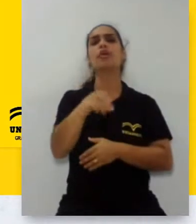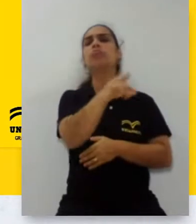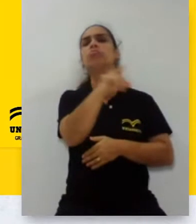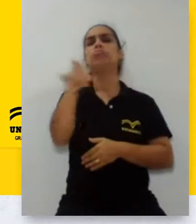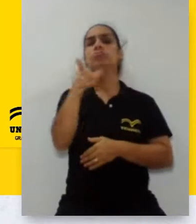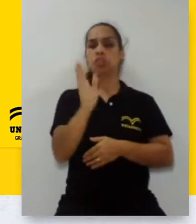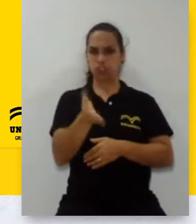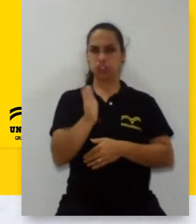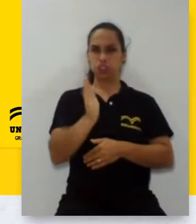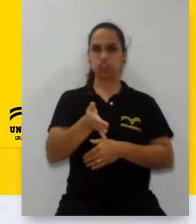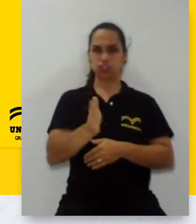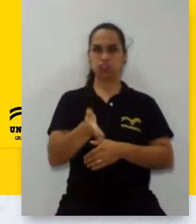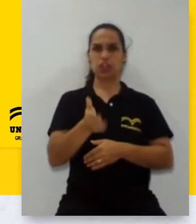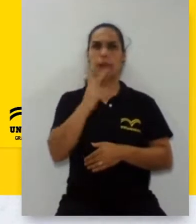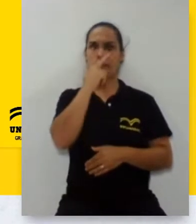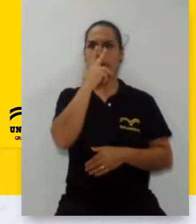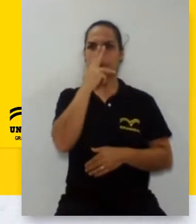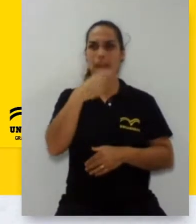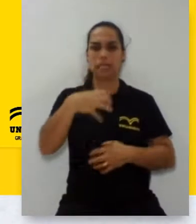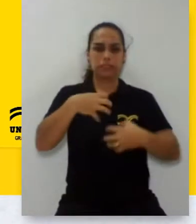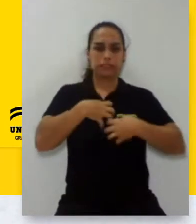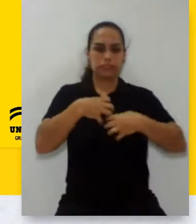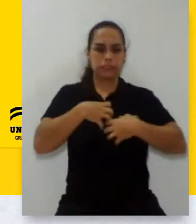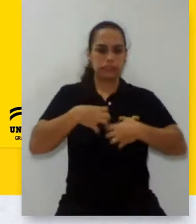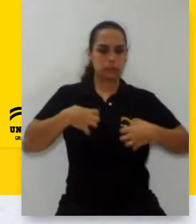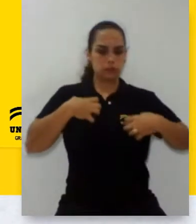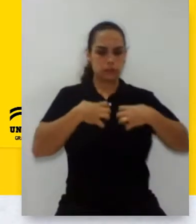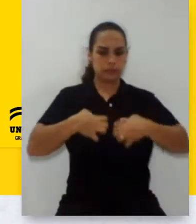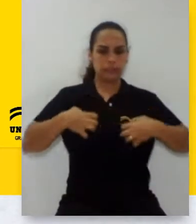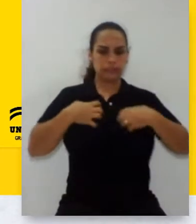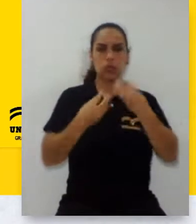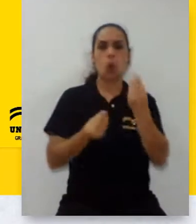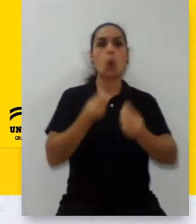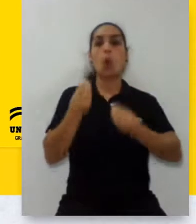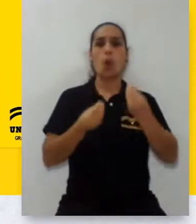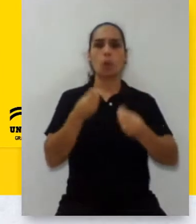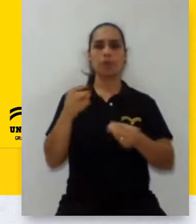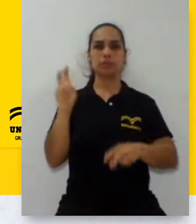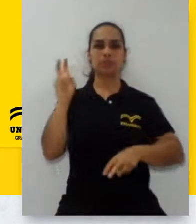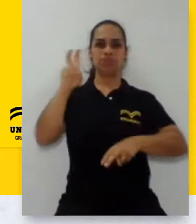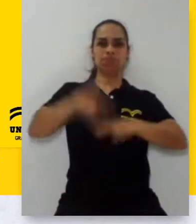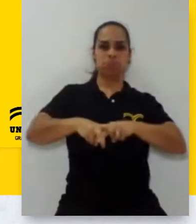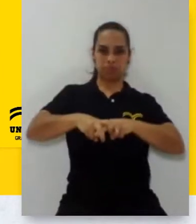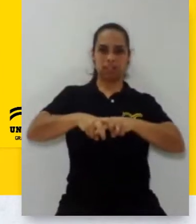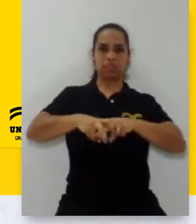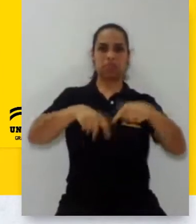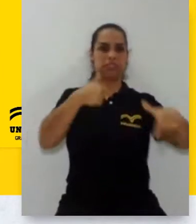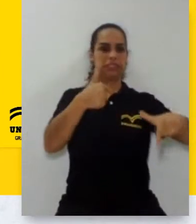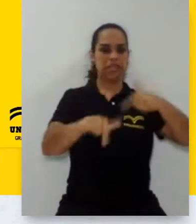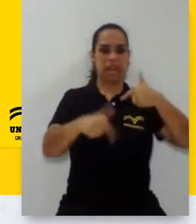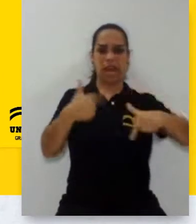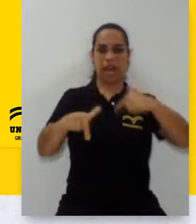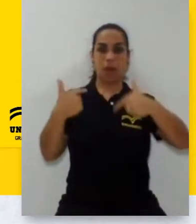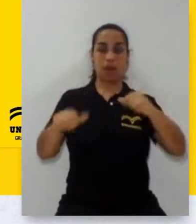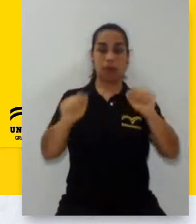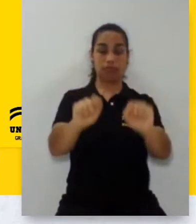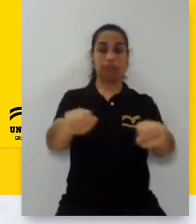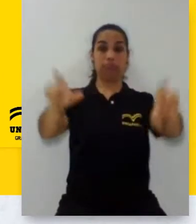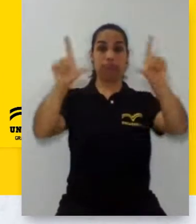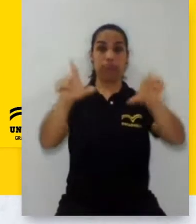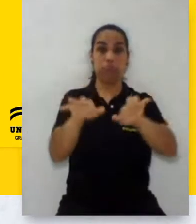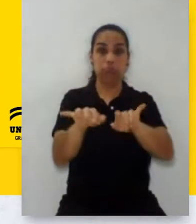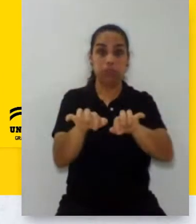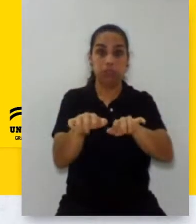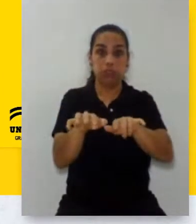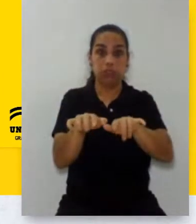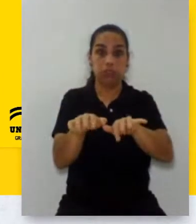Presos no local de trabalho, sentados, presos na cadeira, em frente a uma tela, vivendo, dormindo, comendo no local de